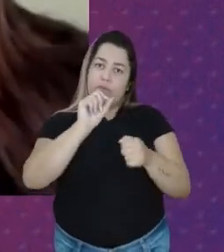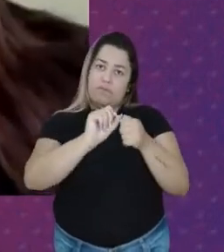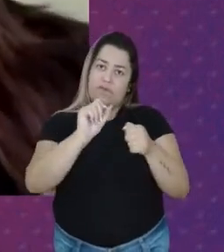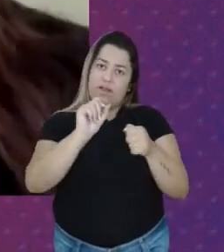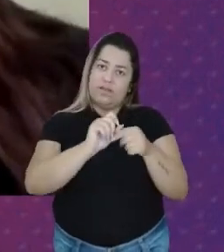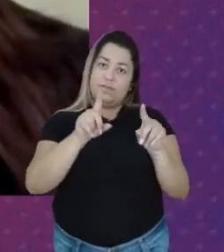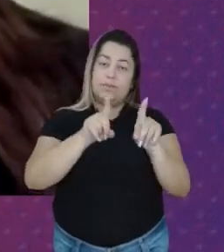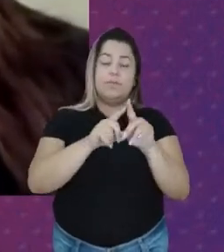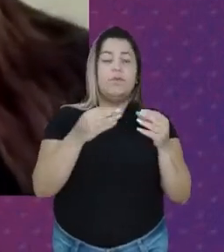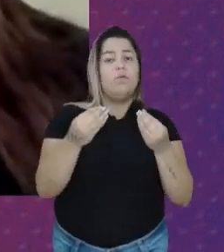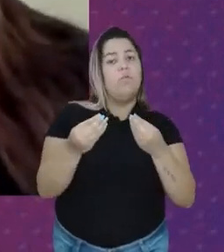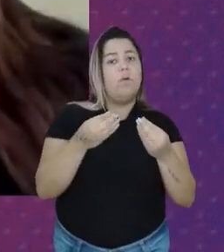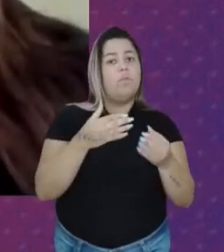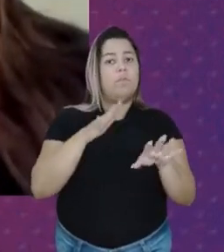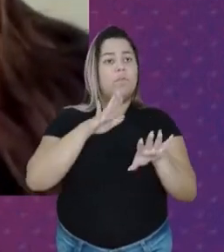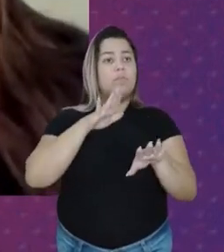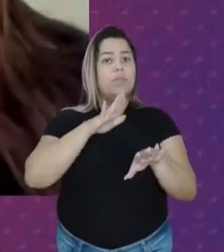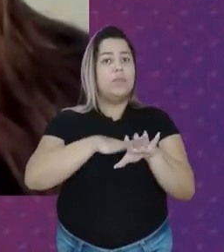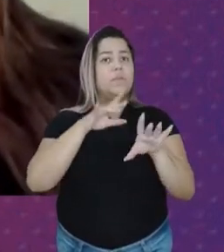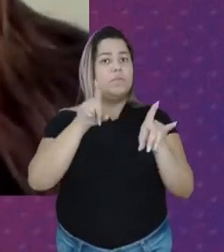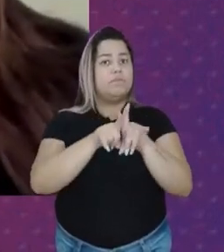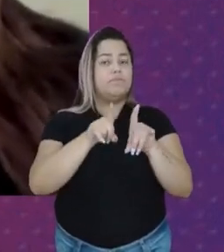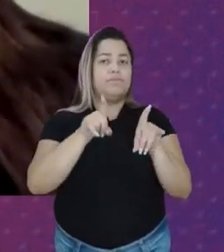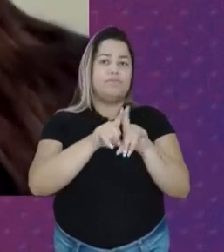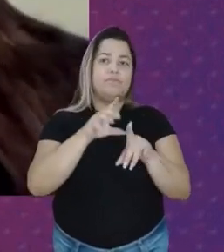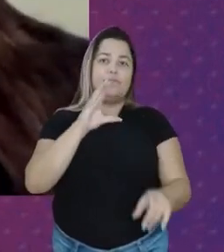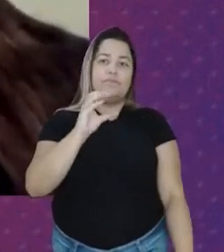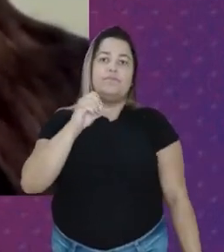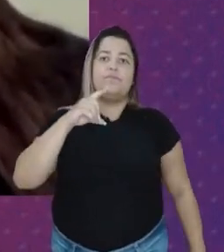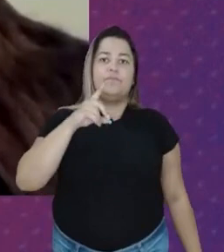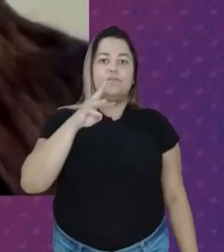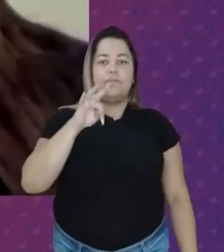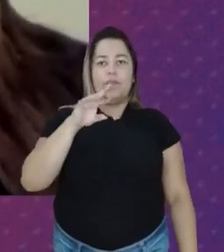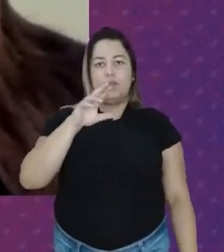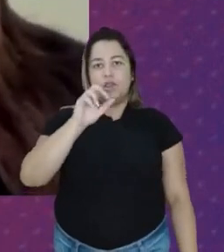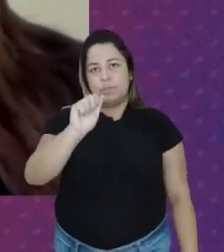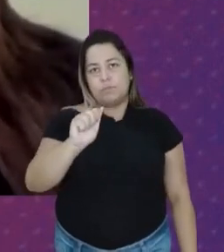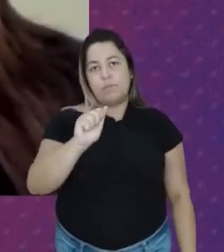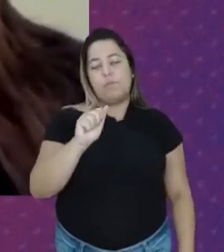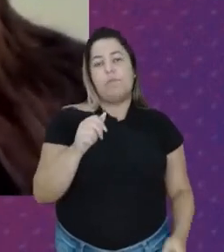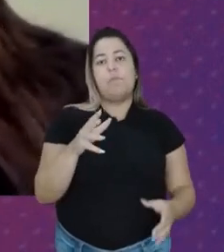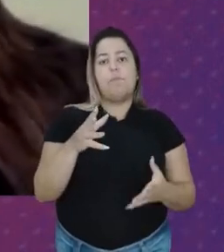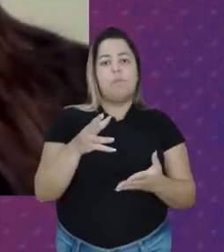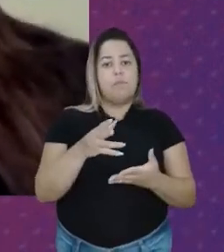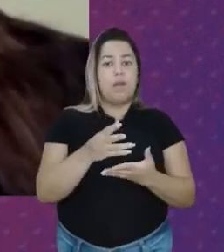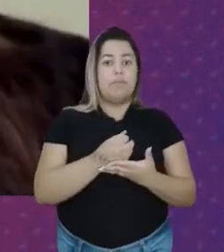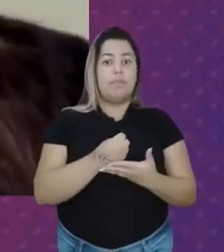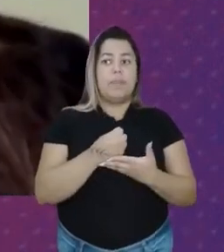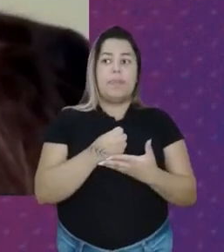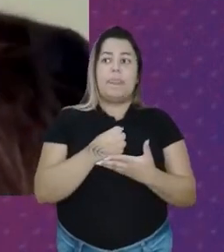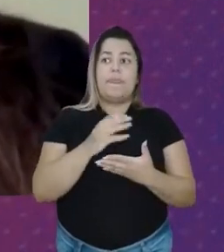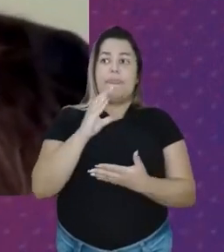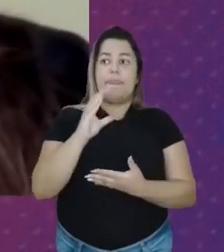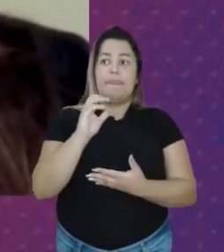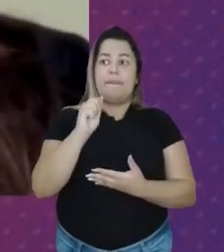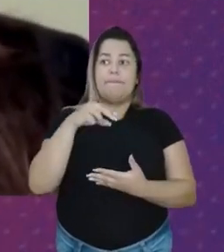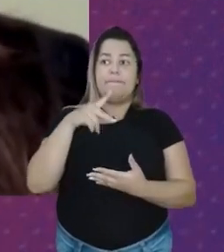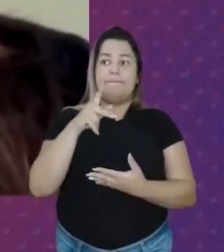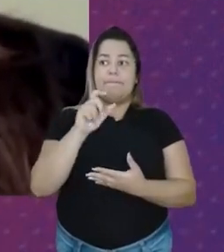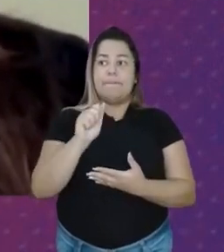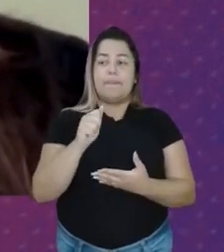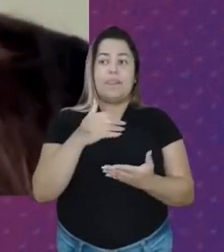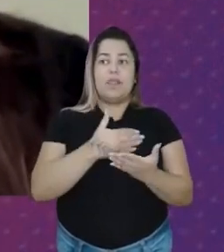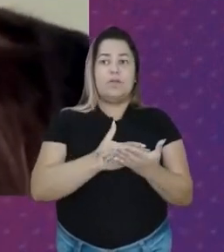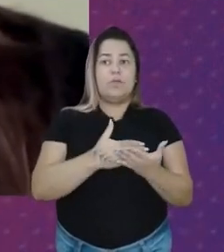Mas como mais, né, as candidaturas podem arrecadar recursos para a campanha? Bom, lembrando que a campanha oficial, ela